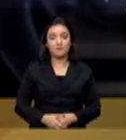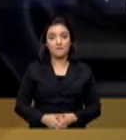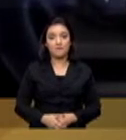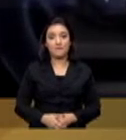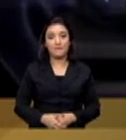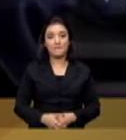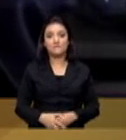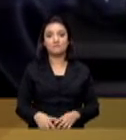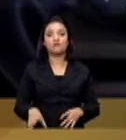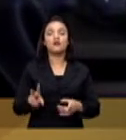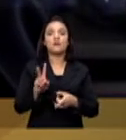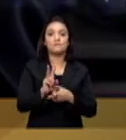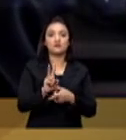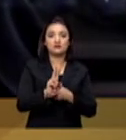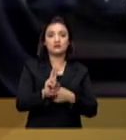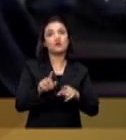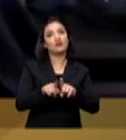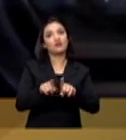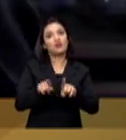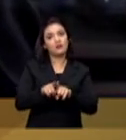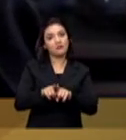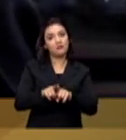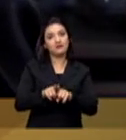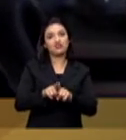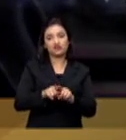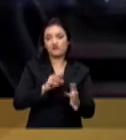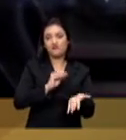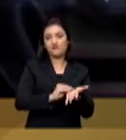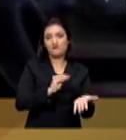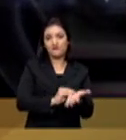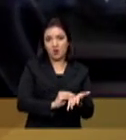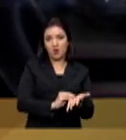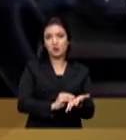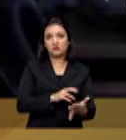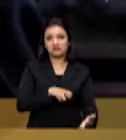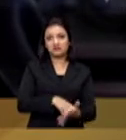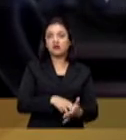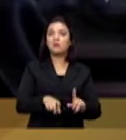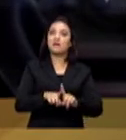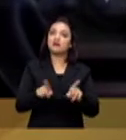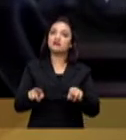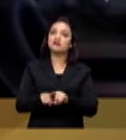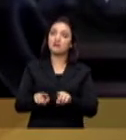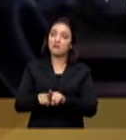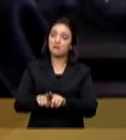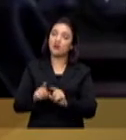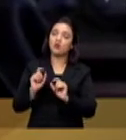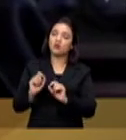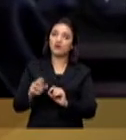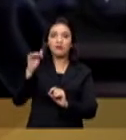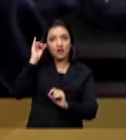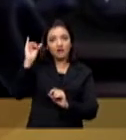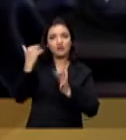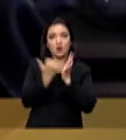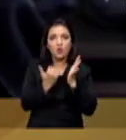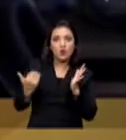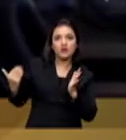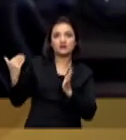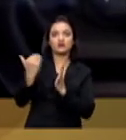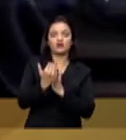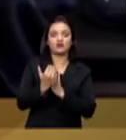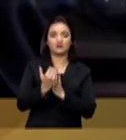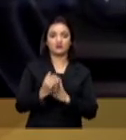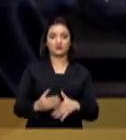vedação do excesso. E o excesso aqui também, como já destacado da tribuna, salta aos